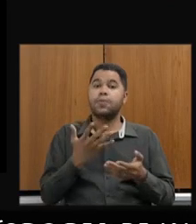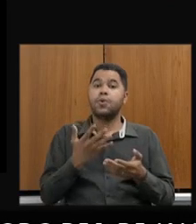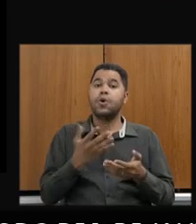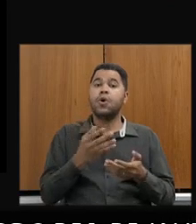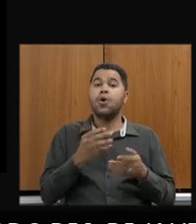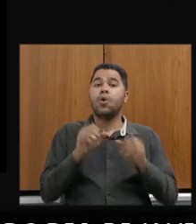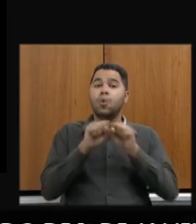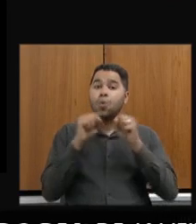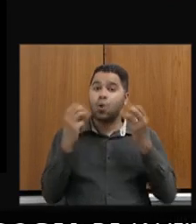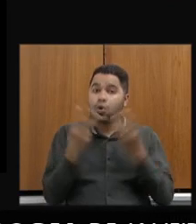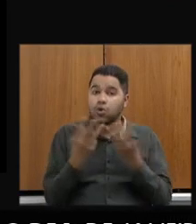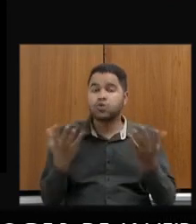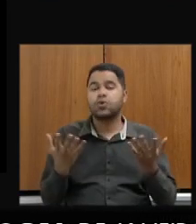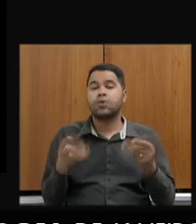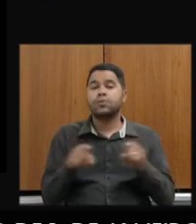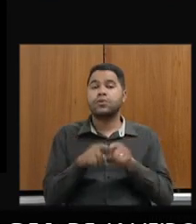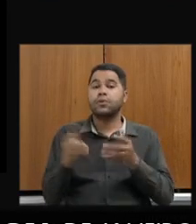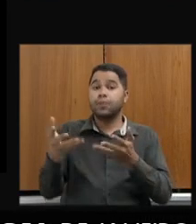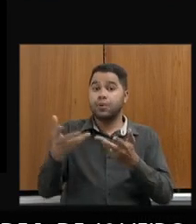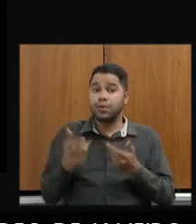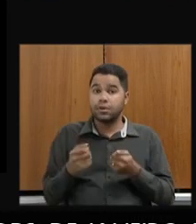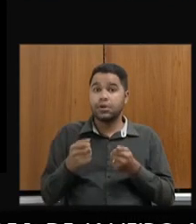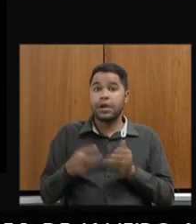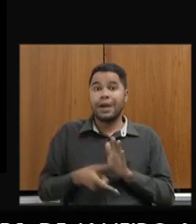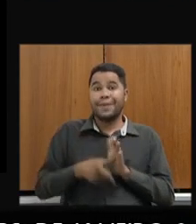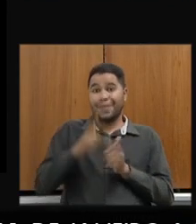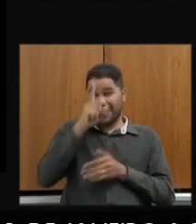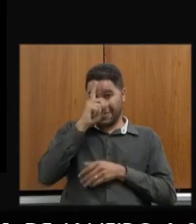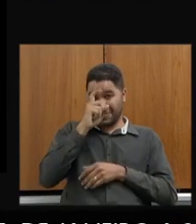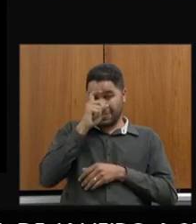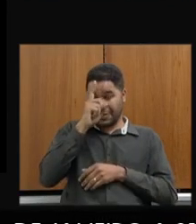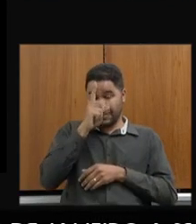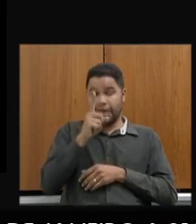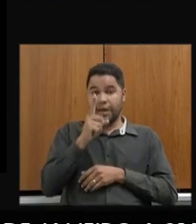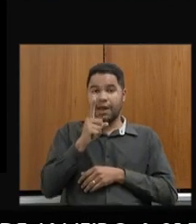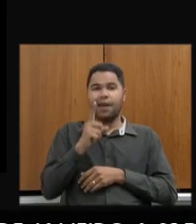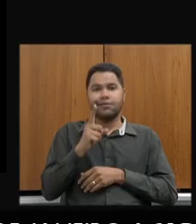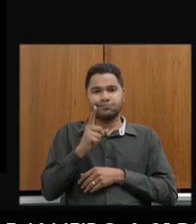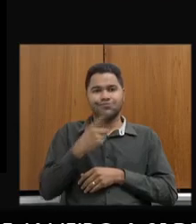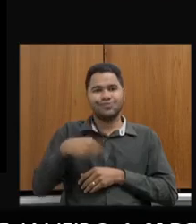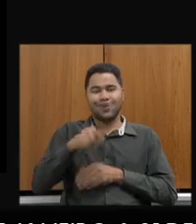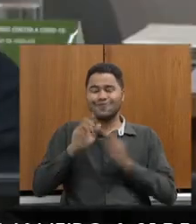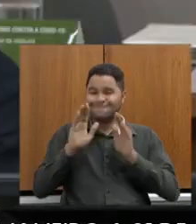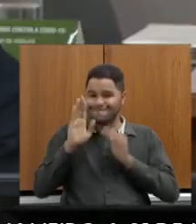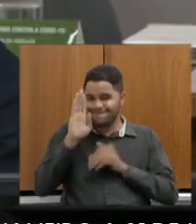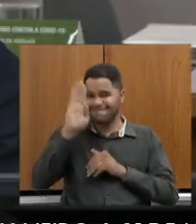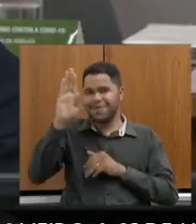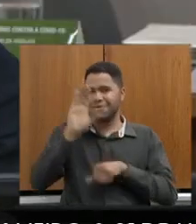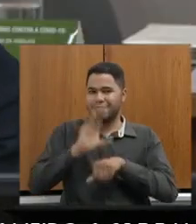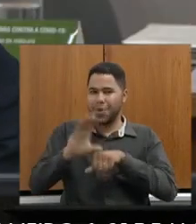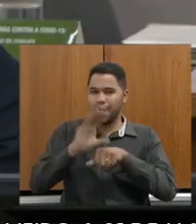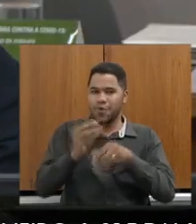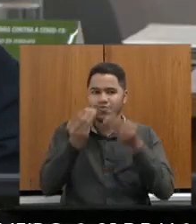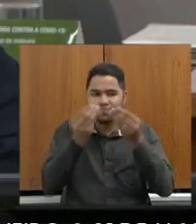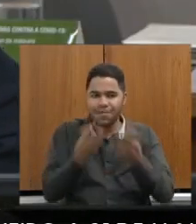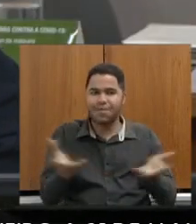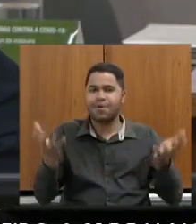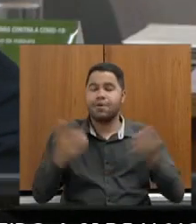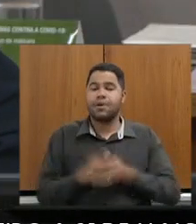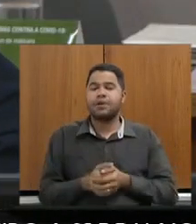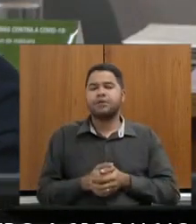proteção pessoal e o atendimento pré-hospitalar de combate que tem sido assim o nosso carro-chefe dos cursos porque